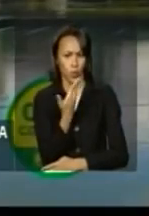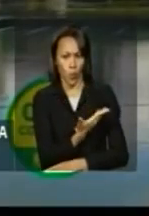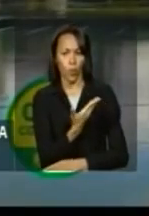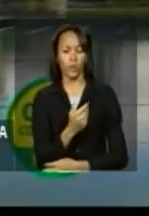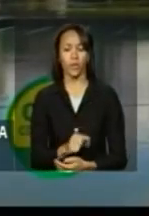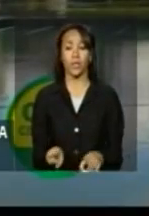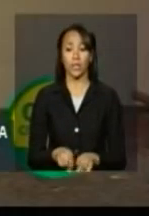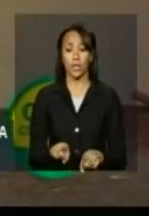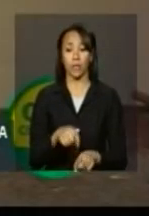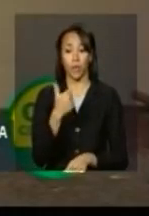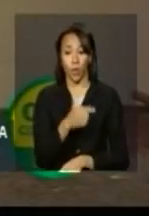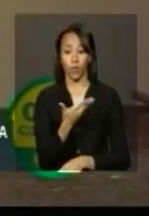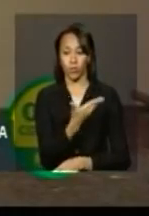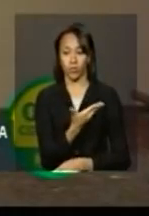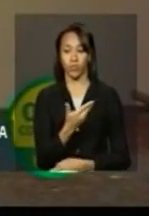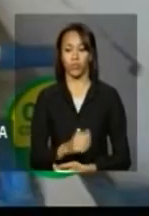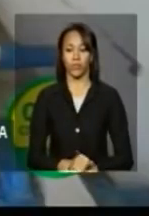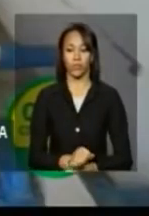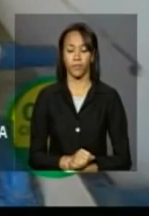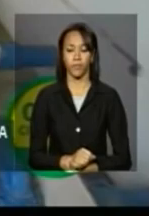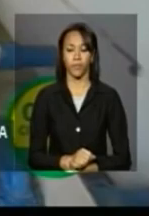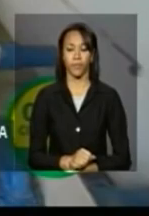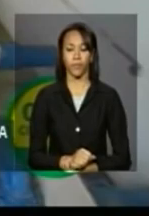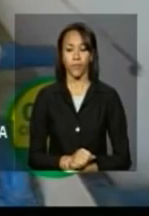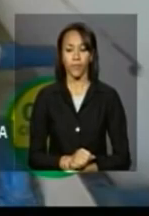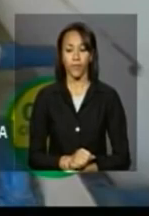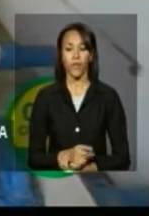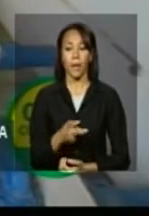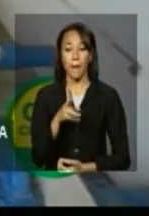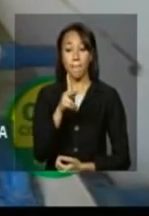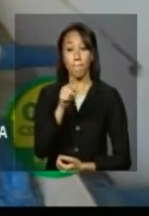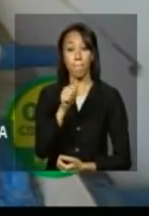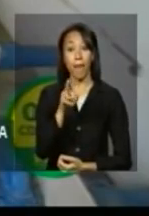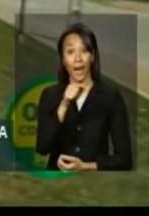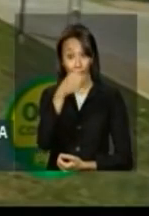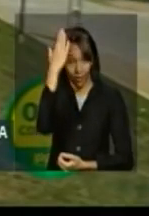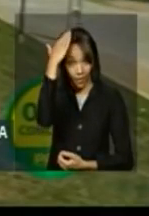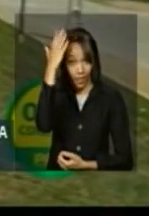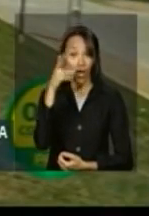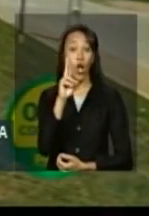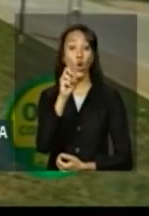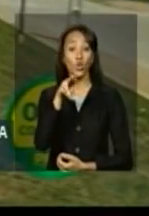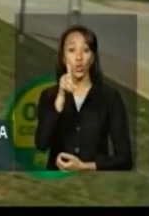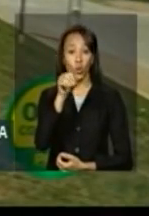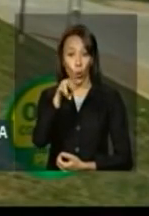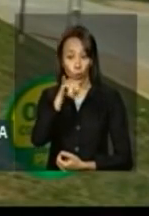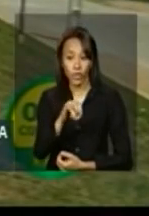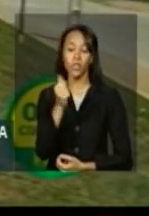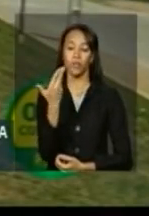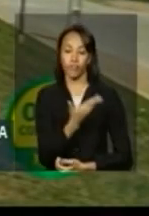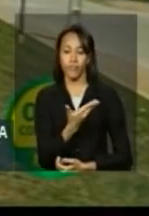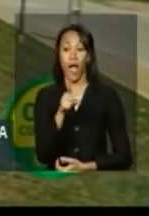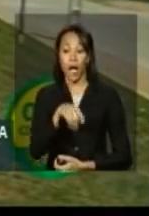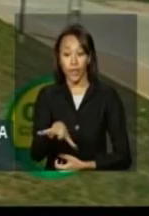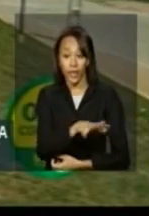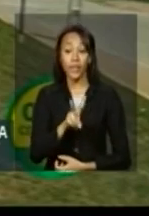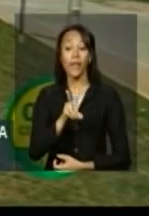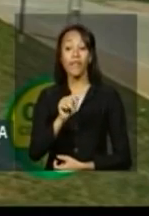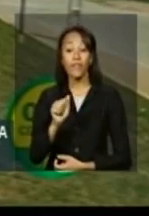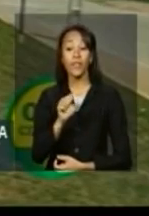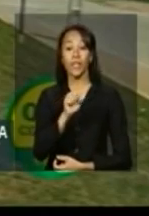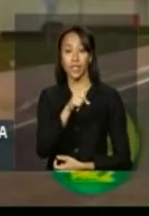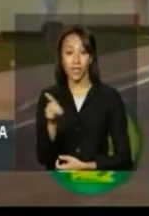Grande, Charqueadas, Cachoeirinha, Aigi Paraná, em Rondônia, aqui urbanização na Vila São